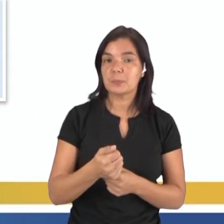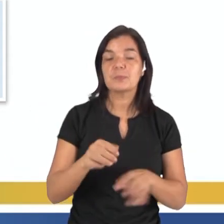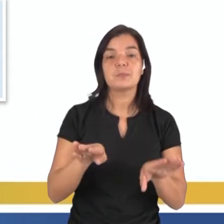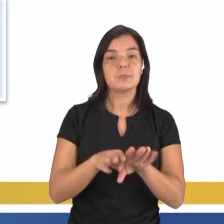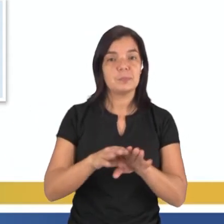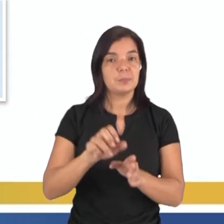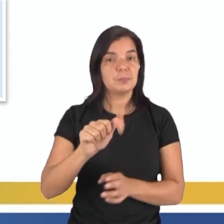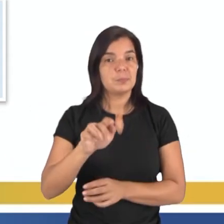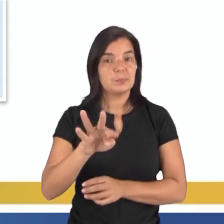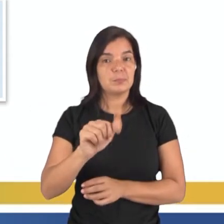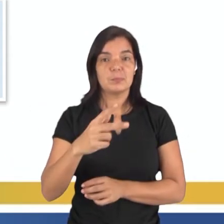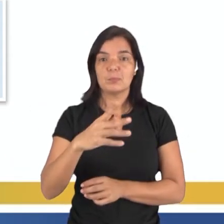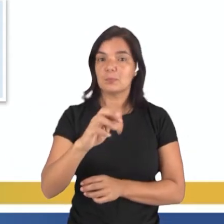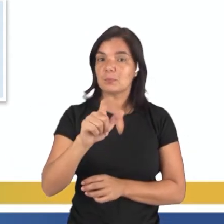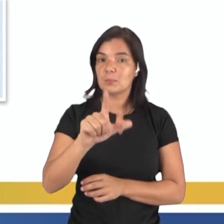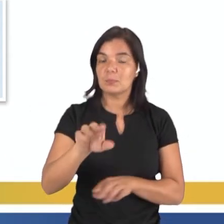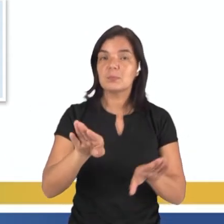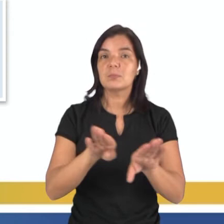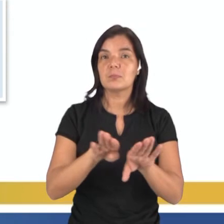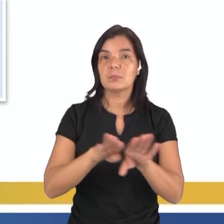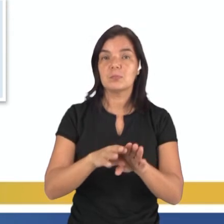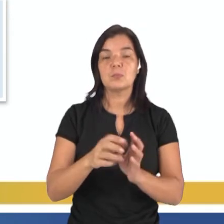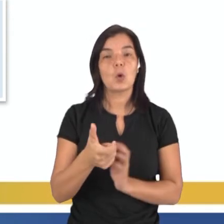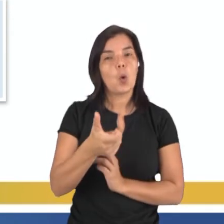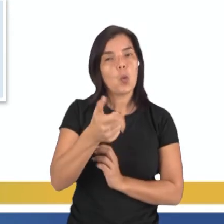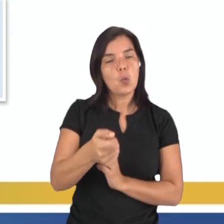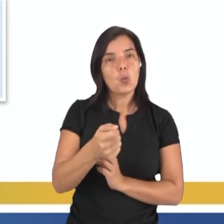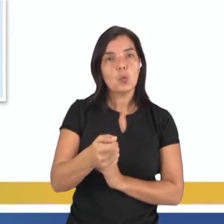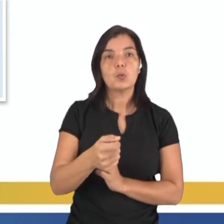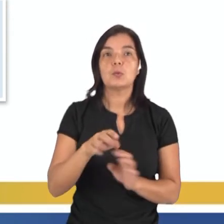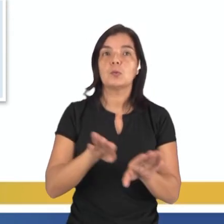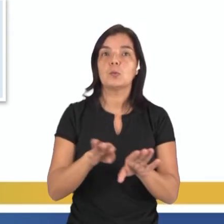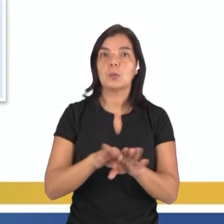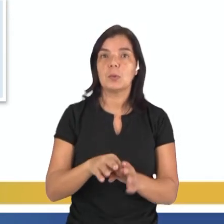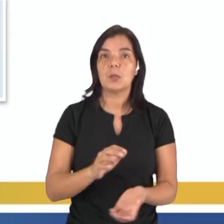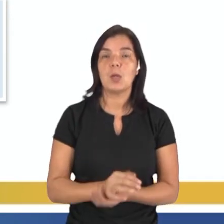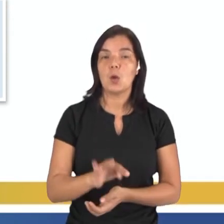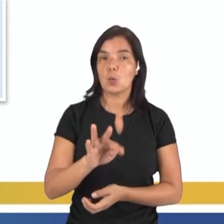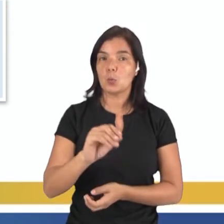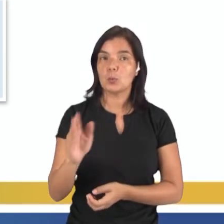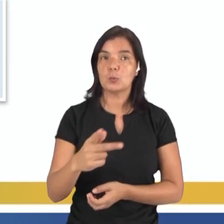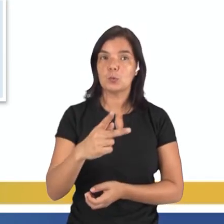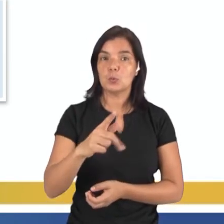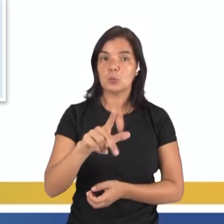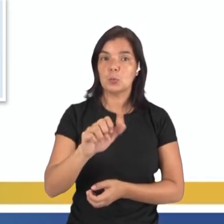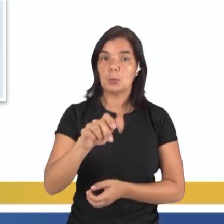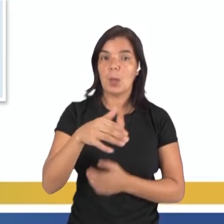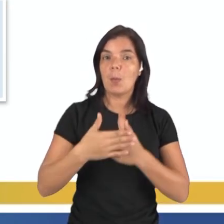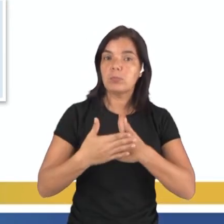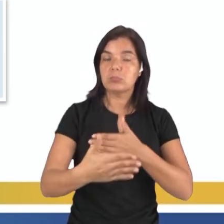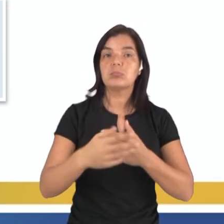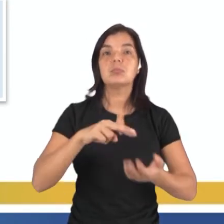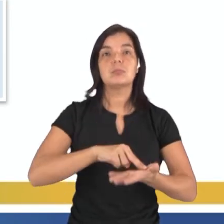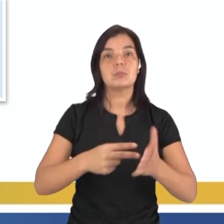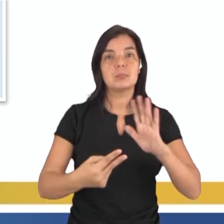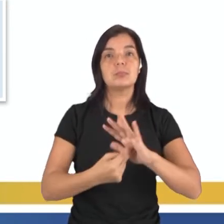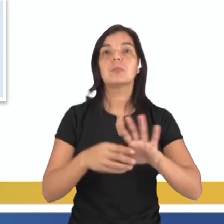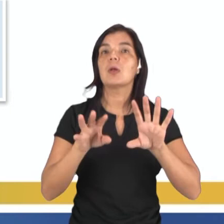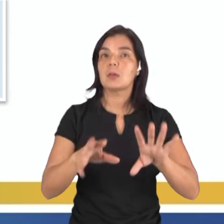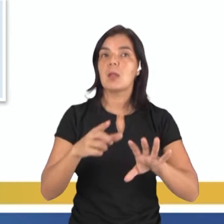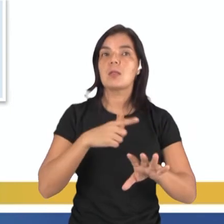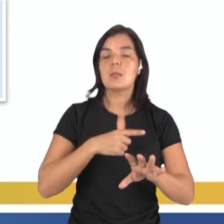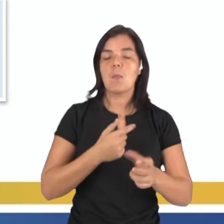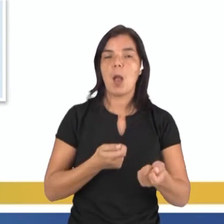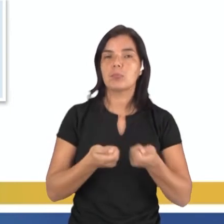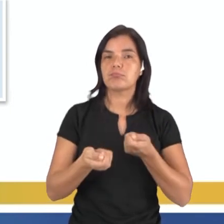autoplay, configure com clique to play, clicar para avançar. Assim, você tem